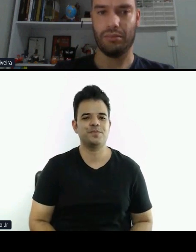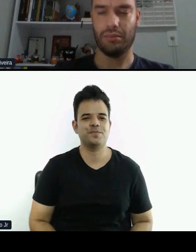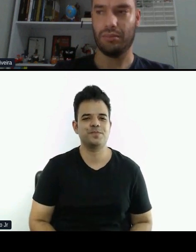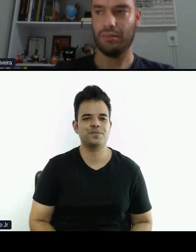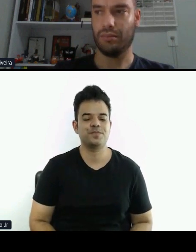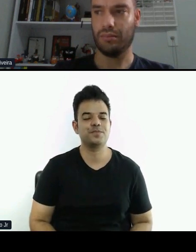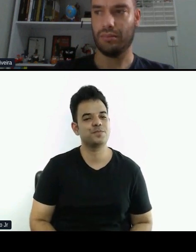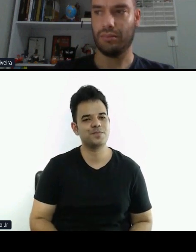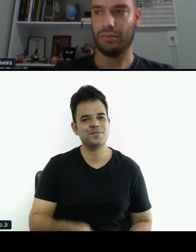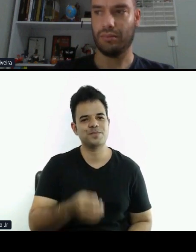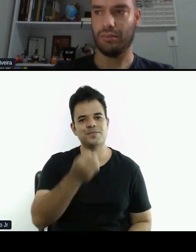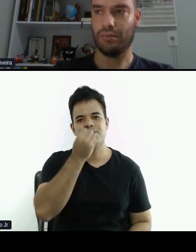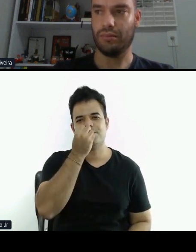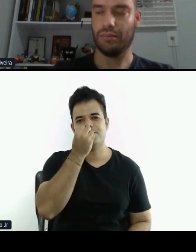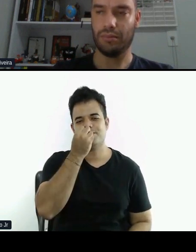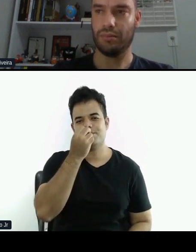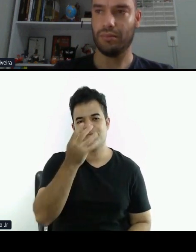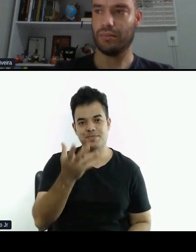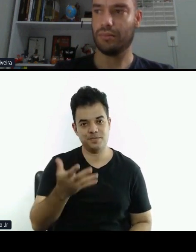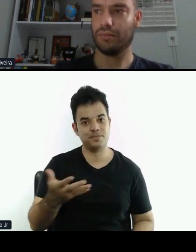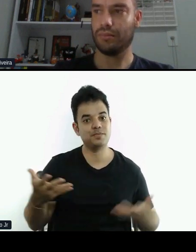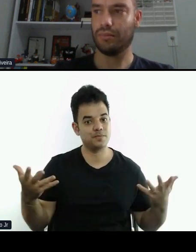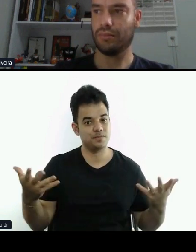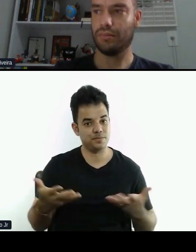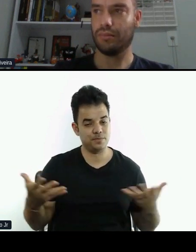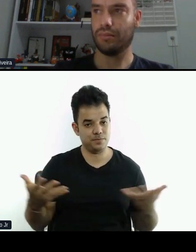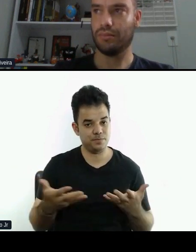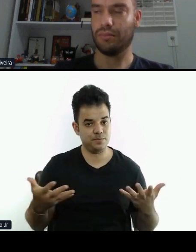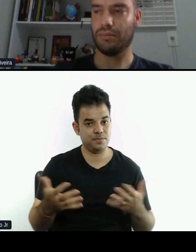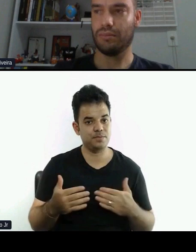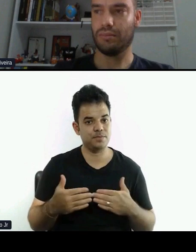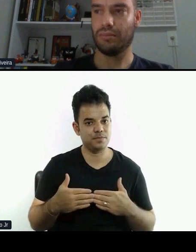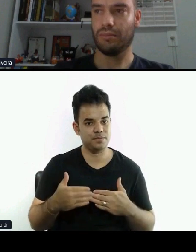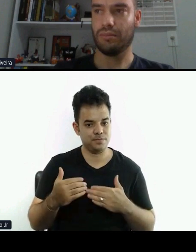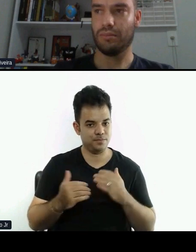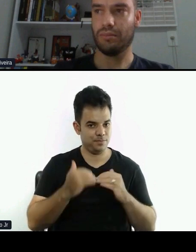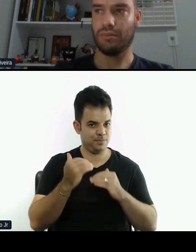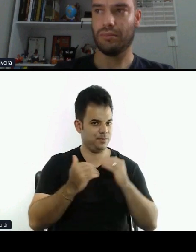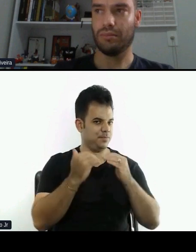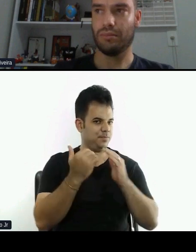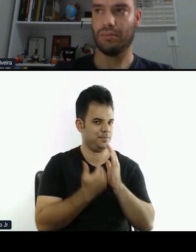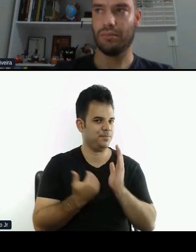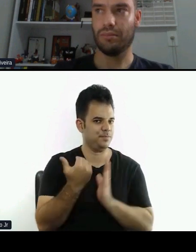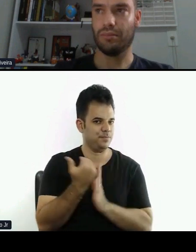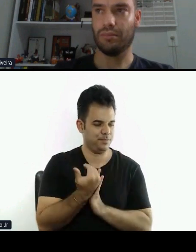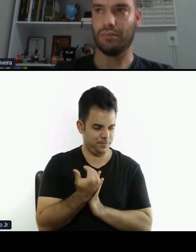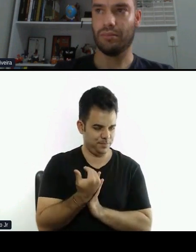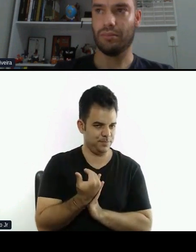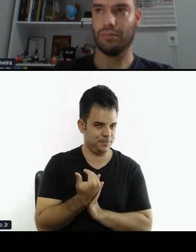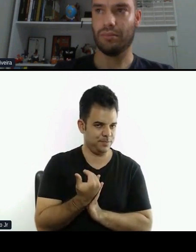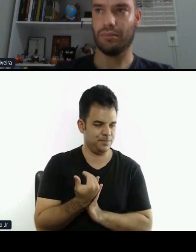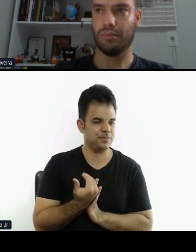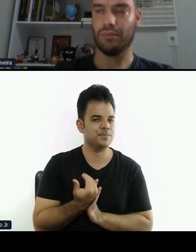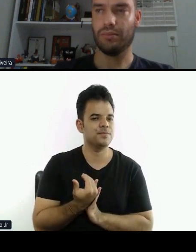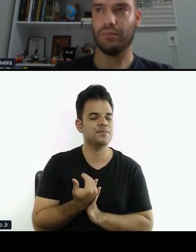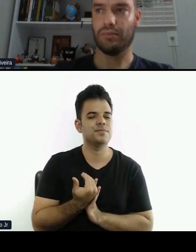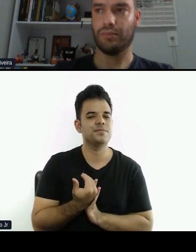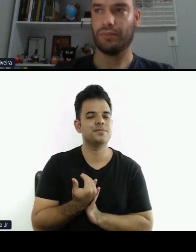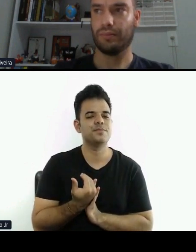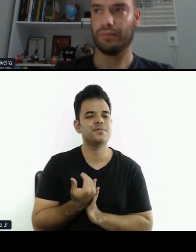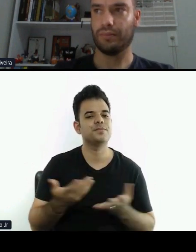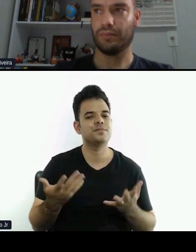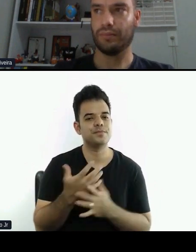Bom, então agora vamos avançar um pouco, considerando que as